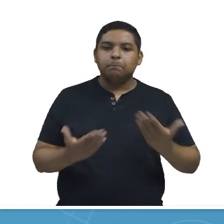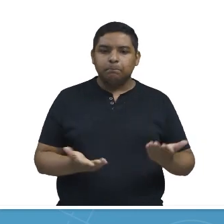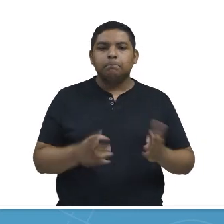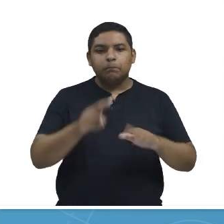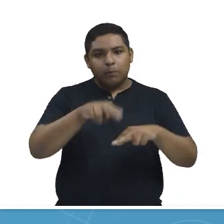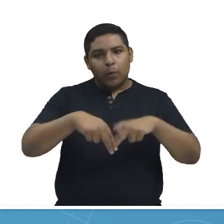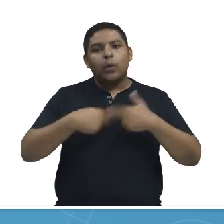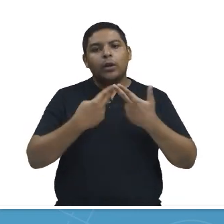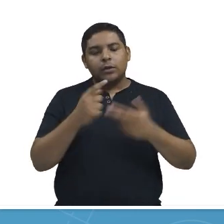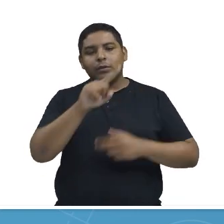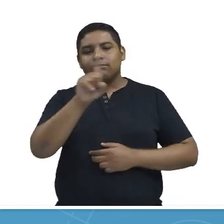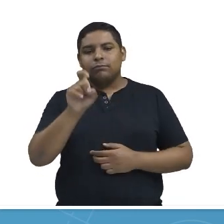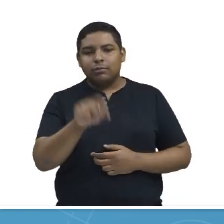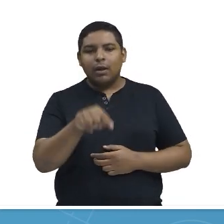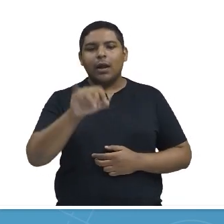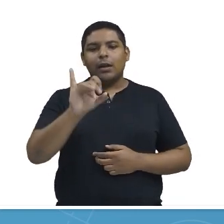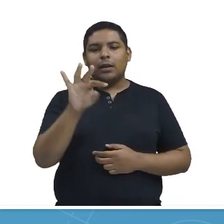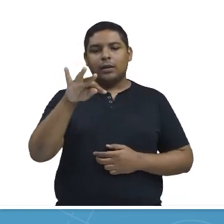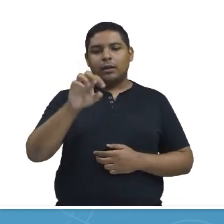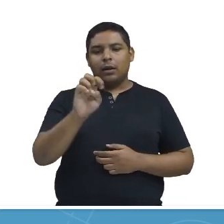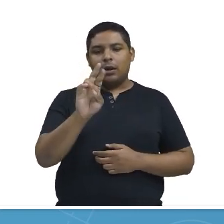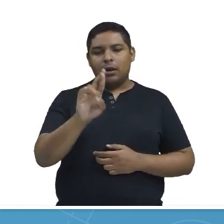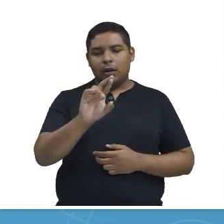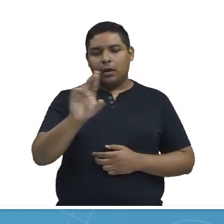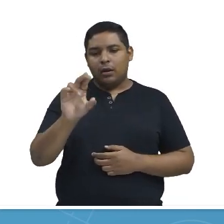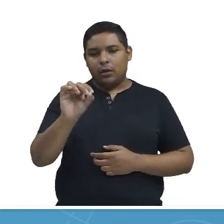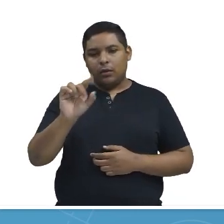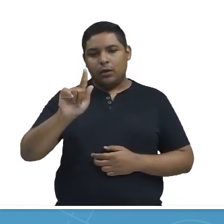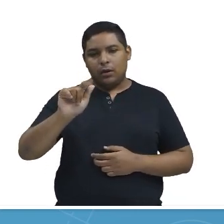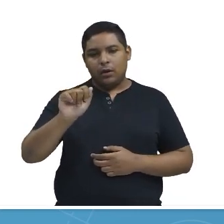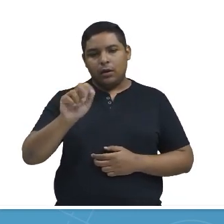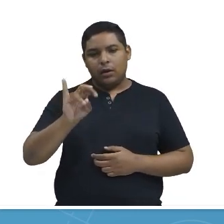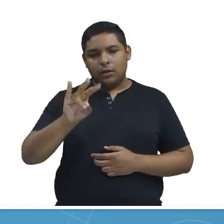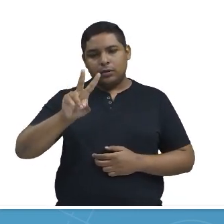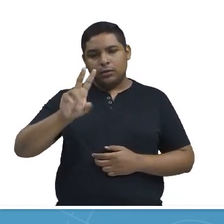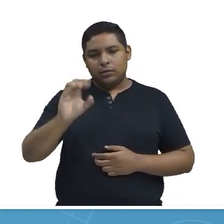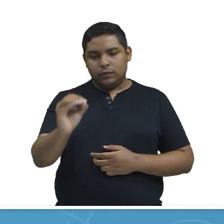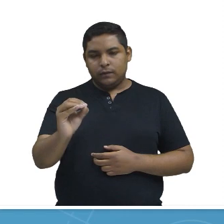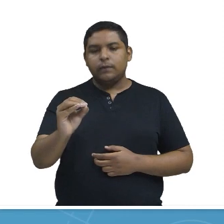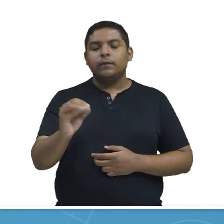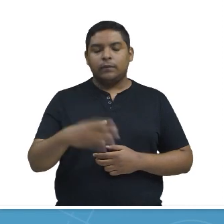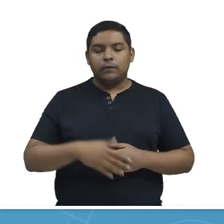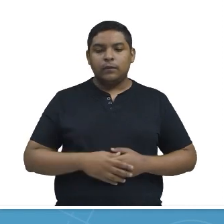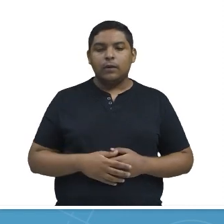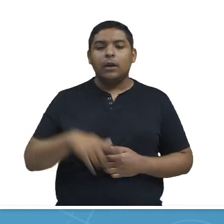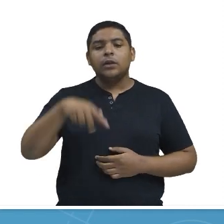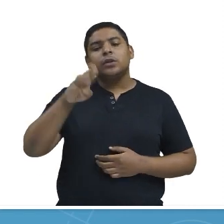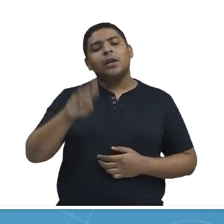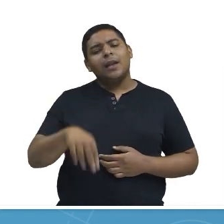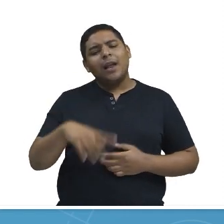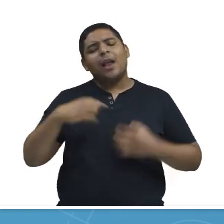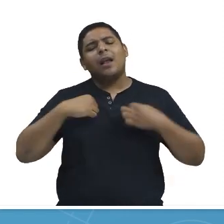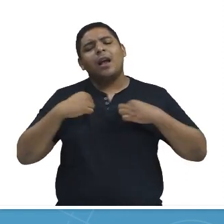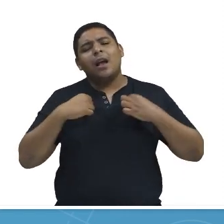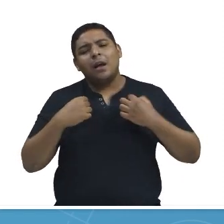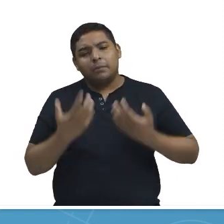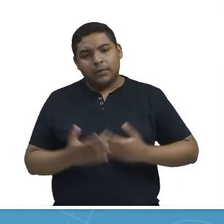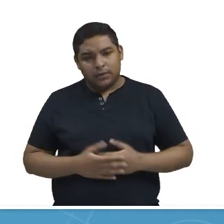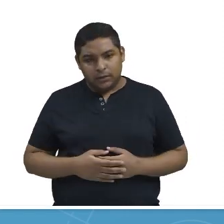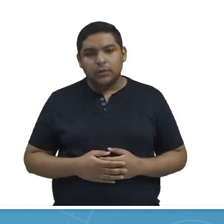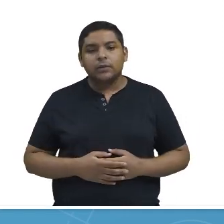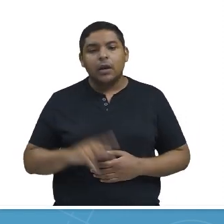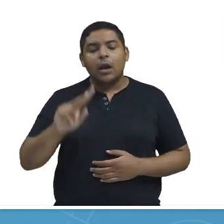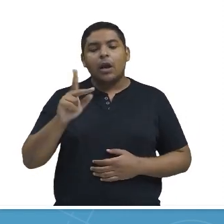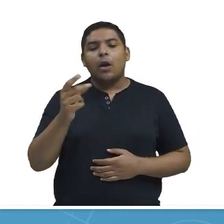quem pertencem essas camisetas aí? De quem são? Então, quando você vê o whose aí no início da frase, ele é